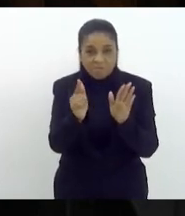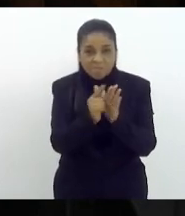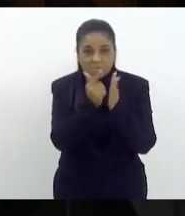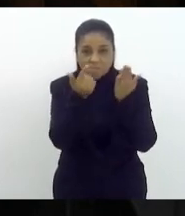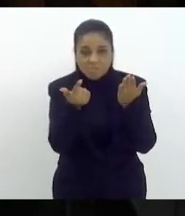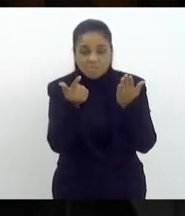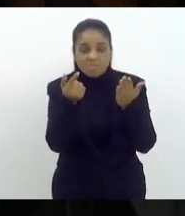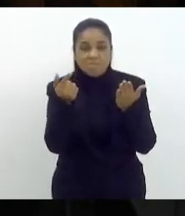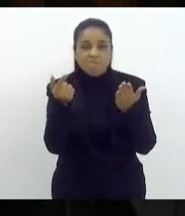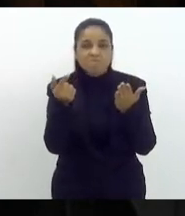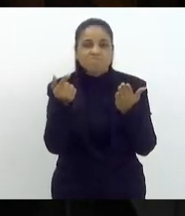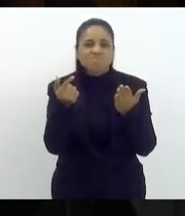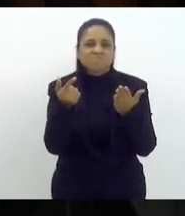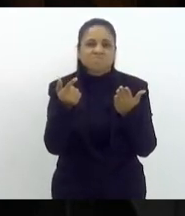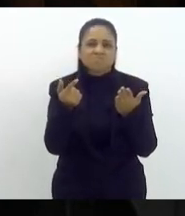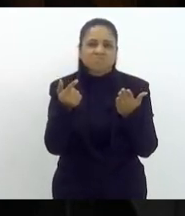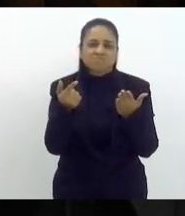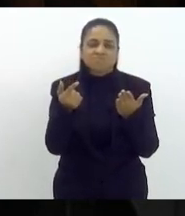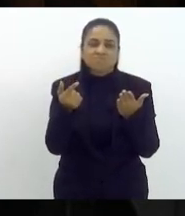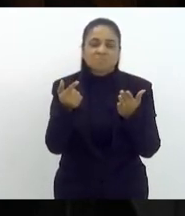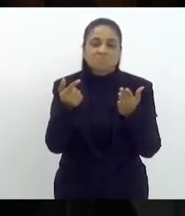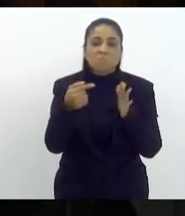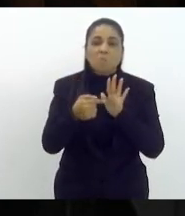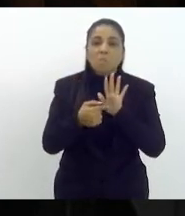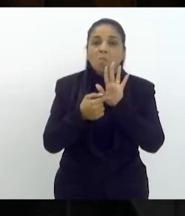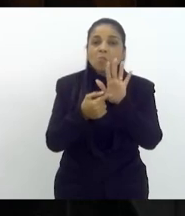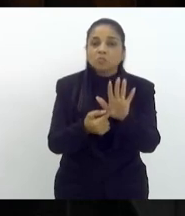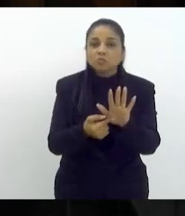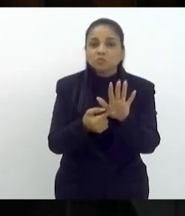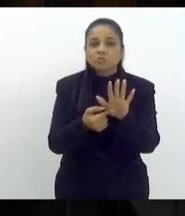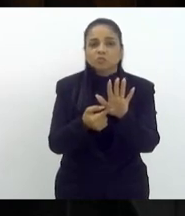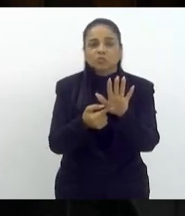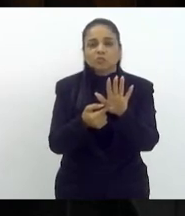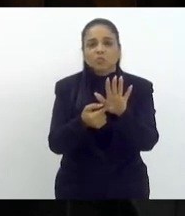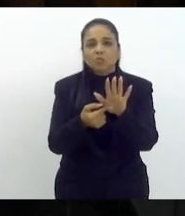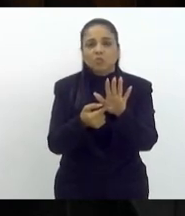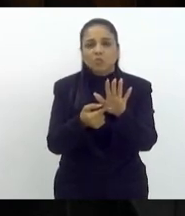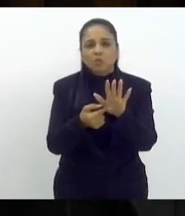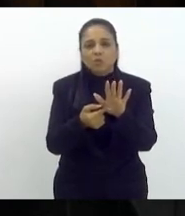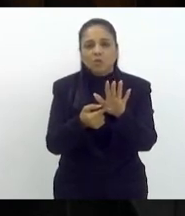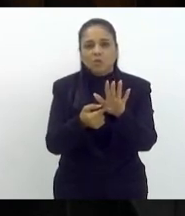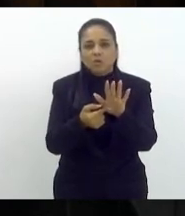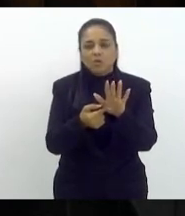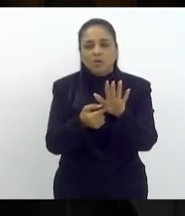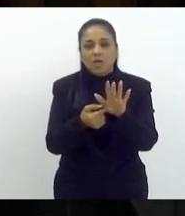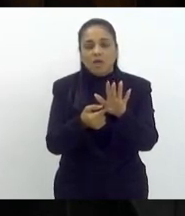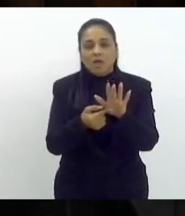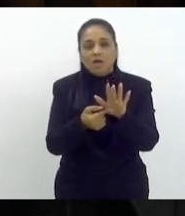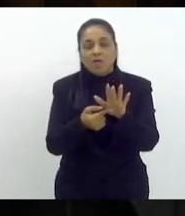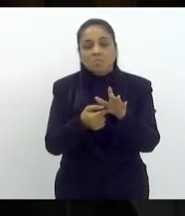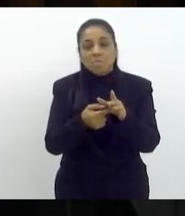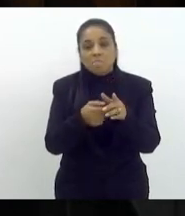recente senhora Presidente mostrou o volume de amputados